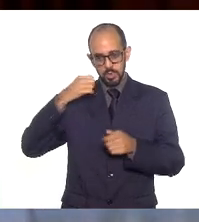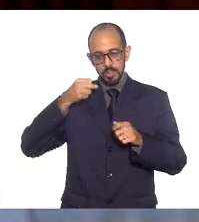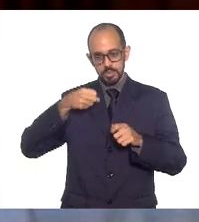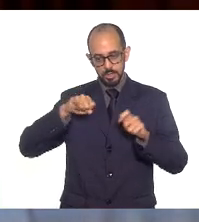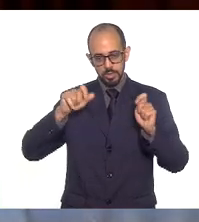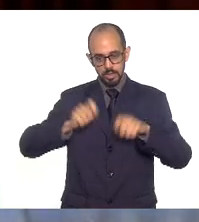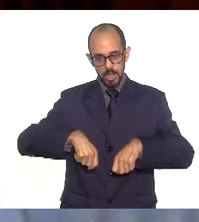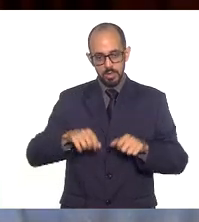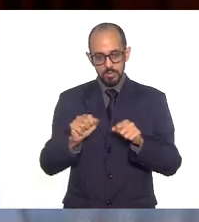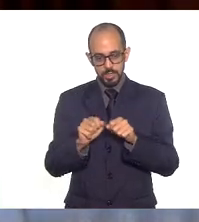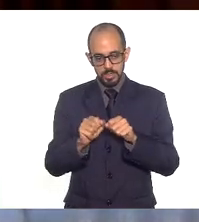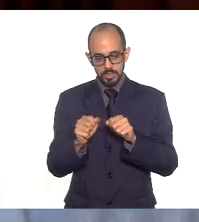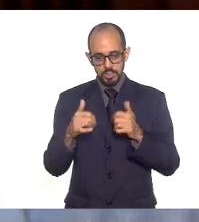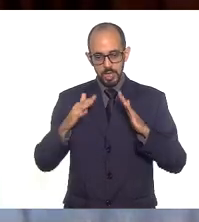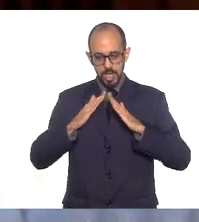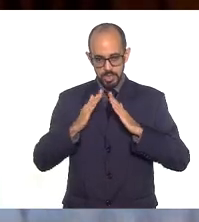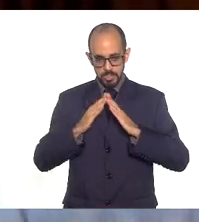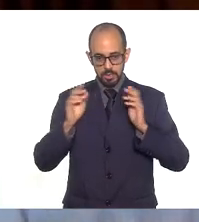poder fazer,